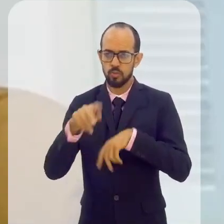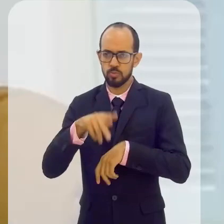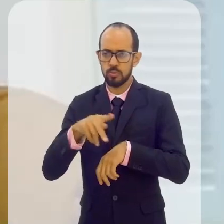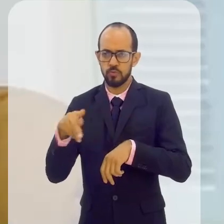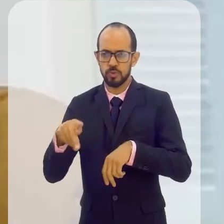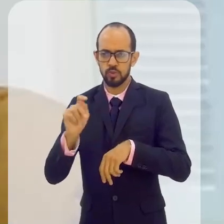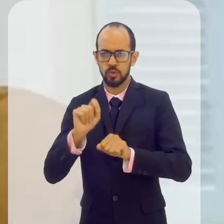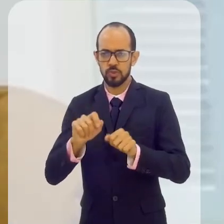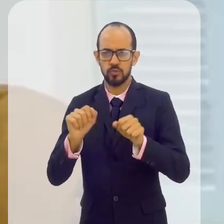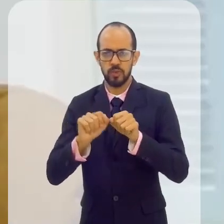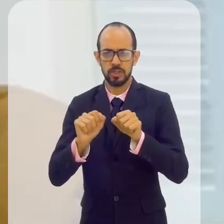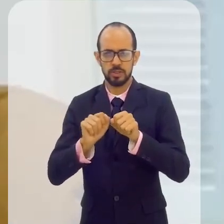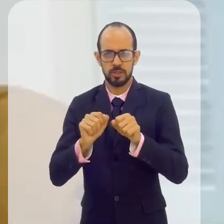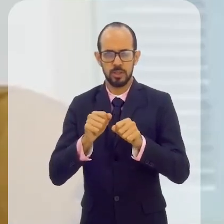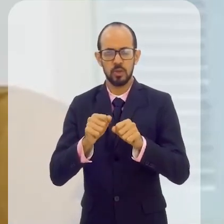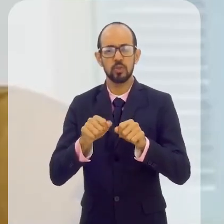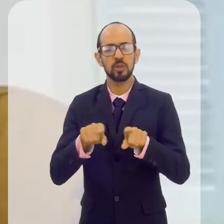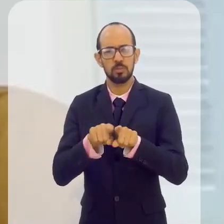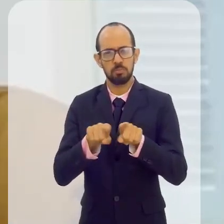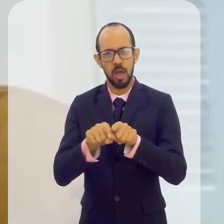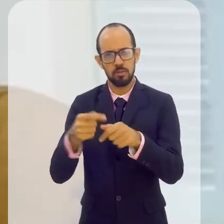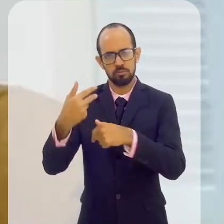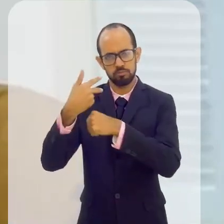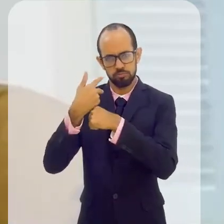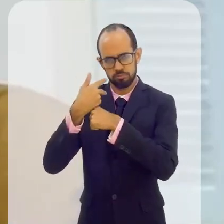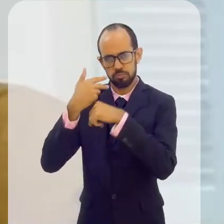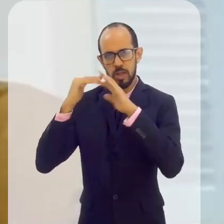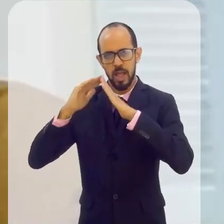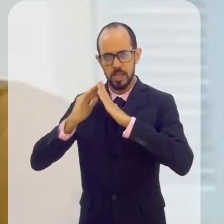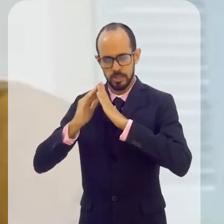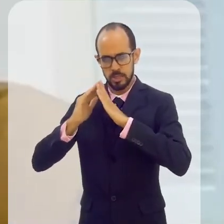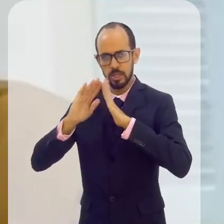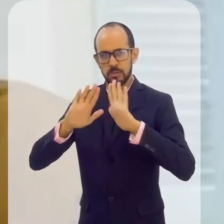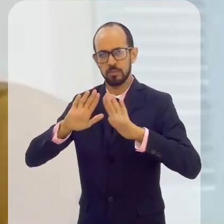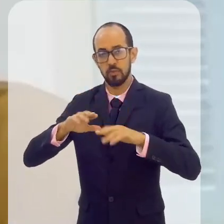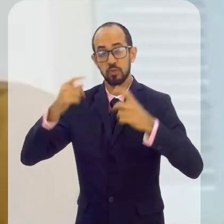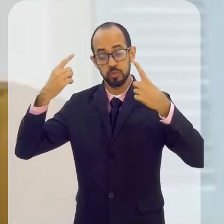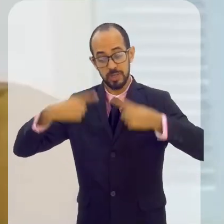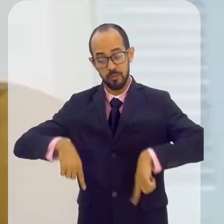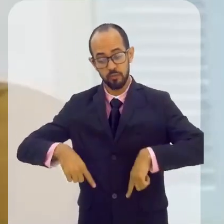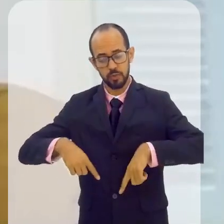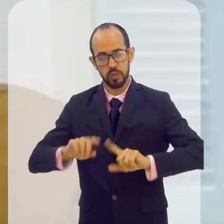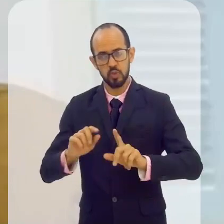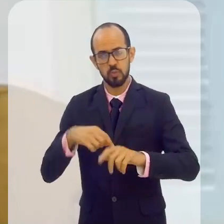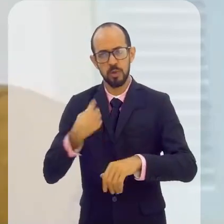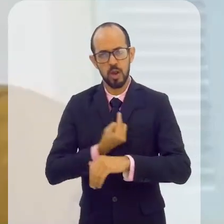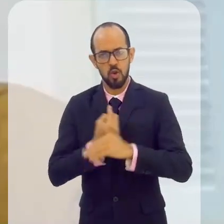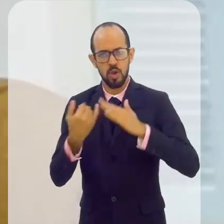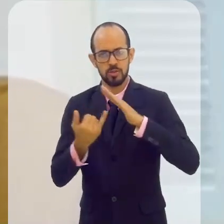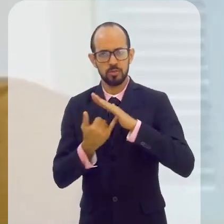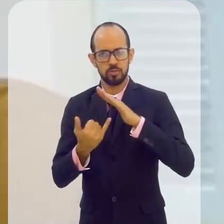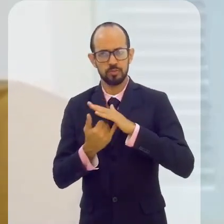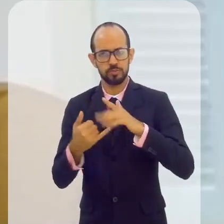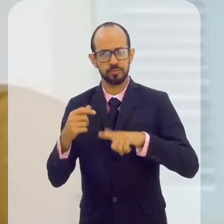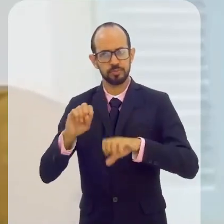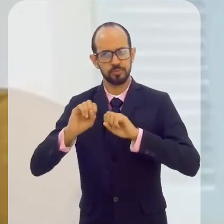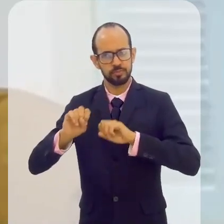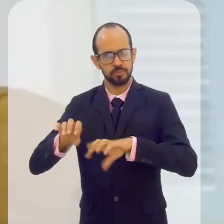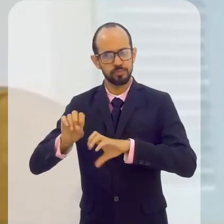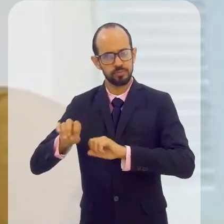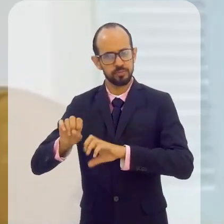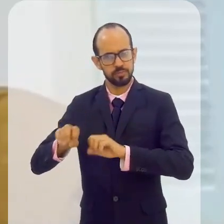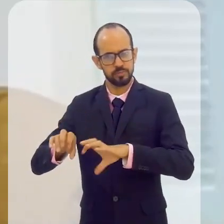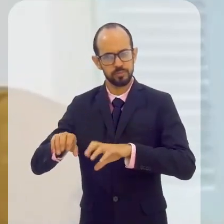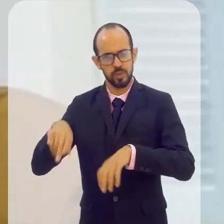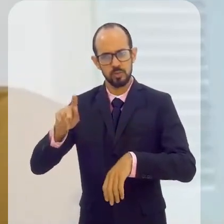e os professores faziam as aulas de casa. Foi desafiador para a instituição do ponto de vista da